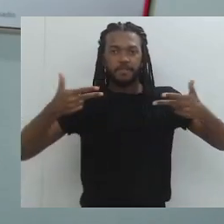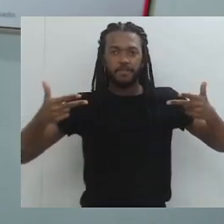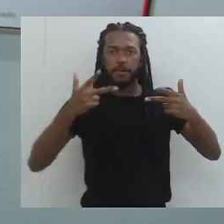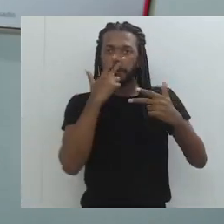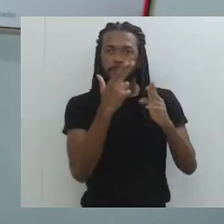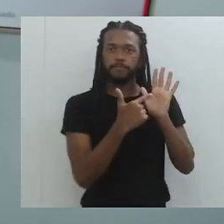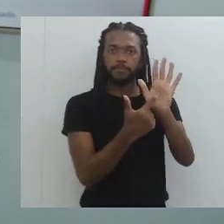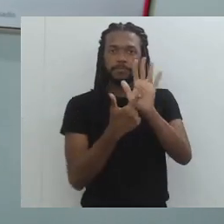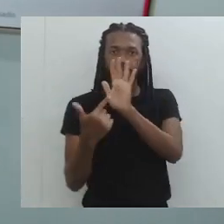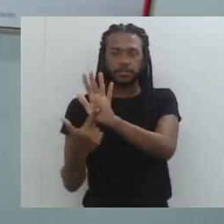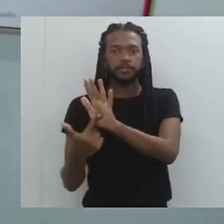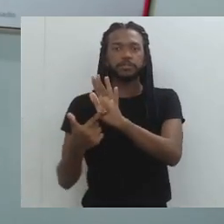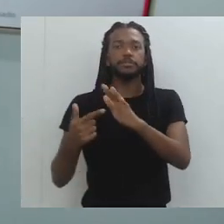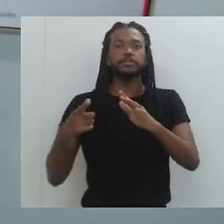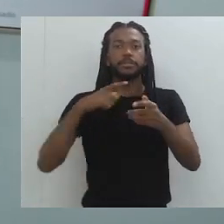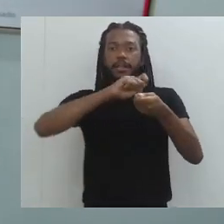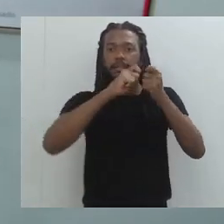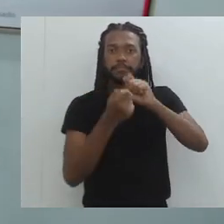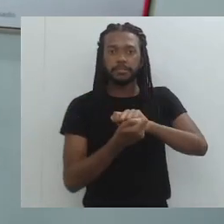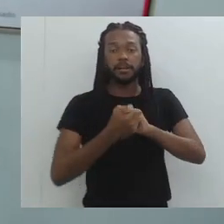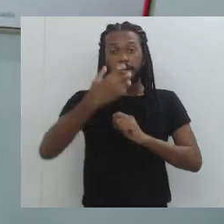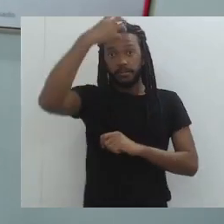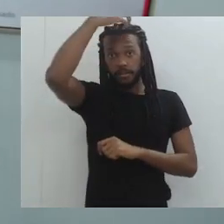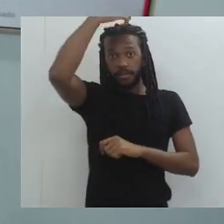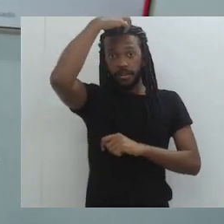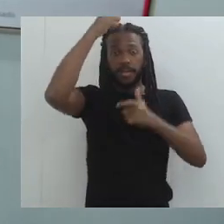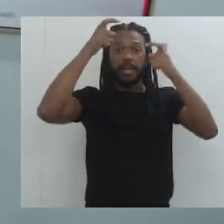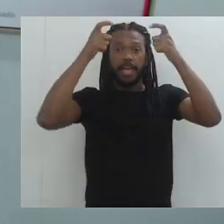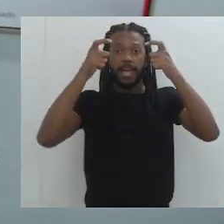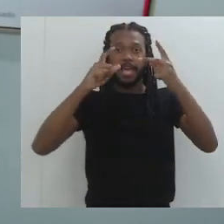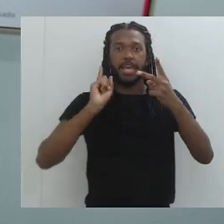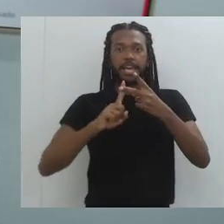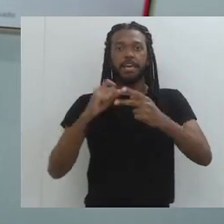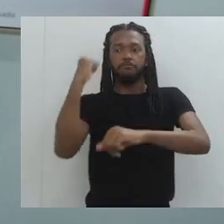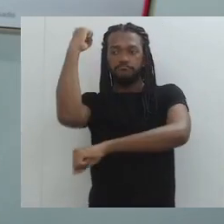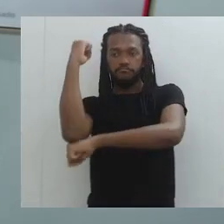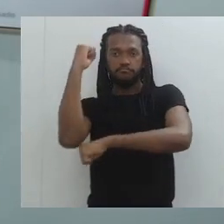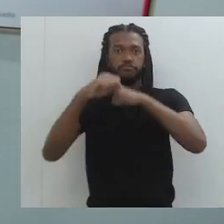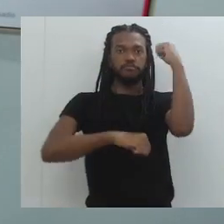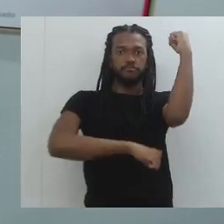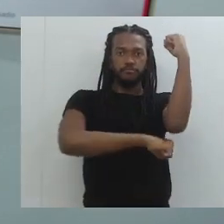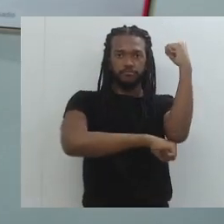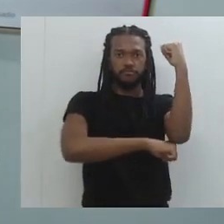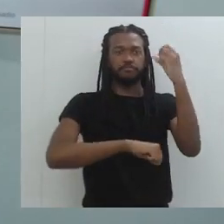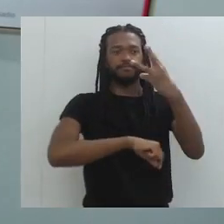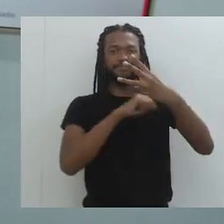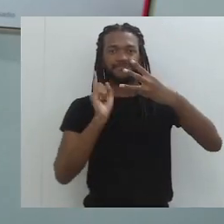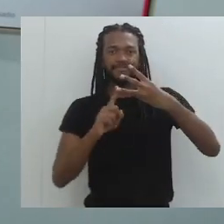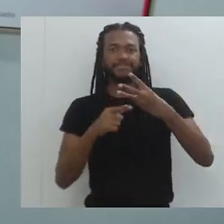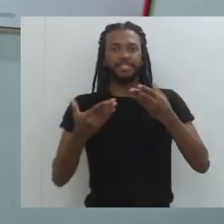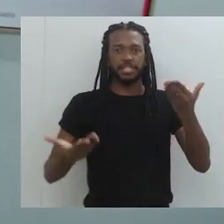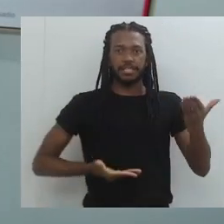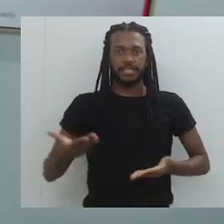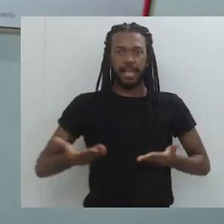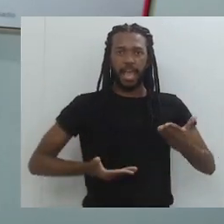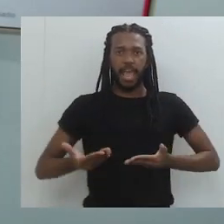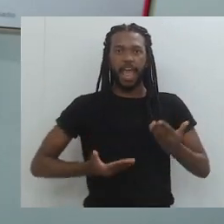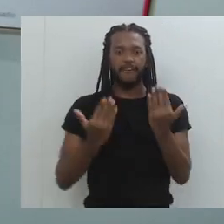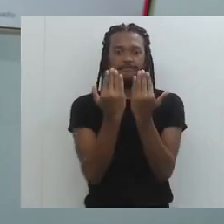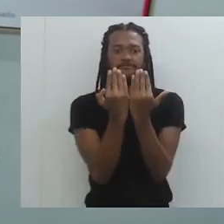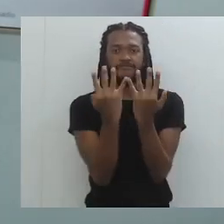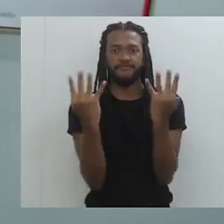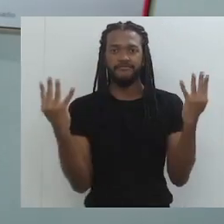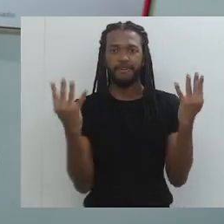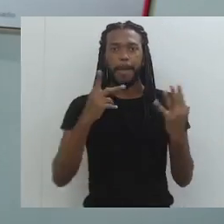apresentados através de peças. A gente tem o rei, a gente tem a torre, a gente tem os servos, que seriam os